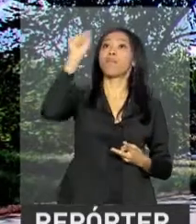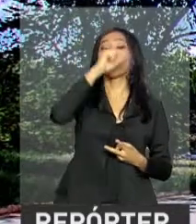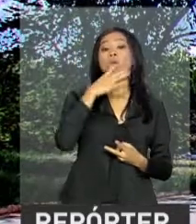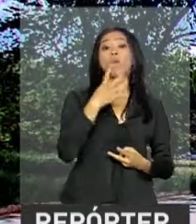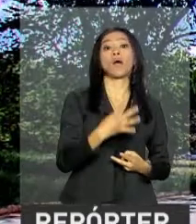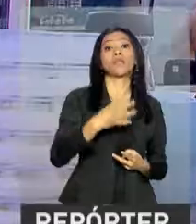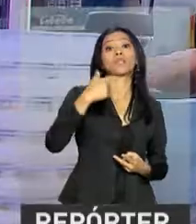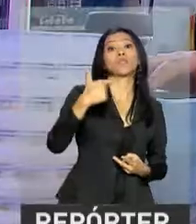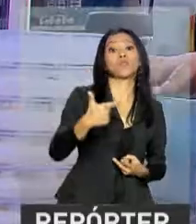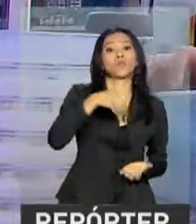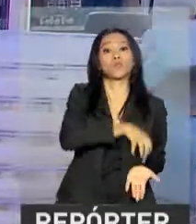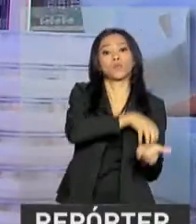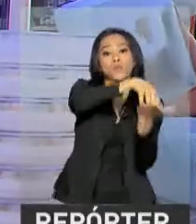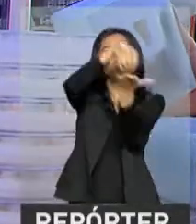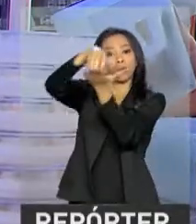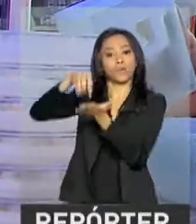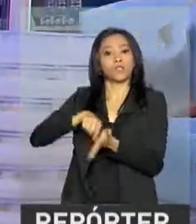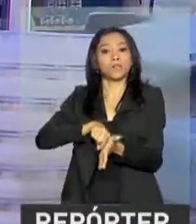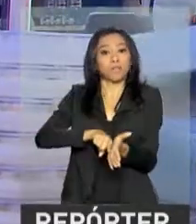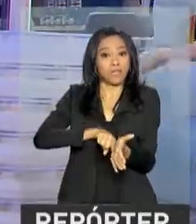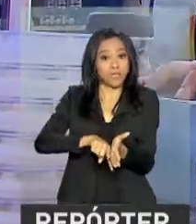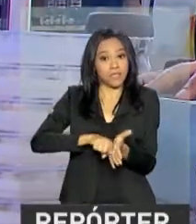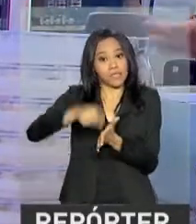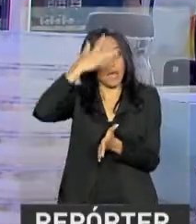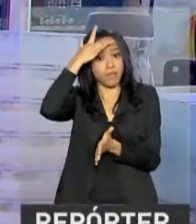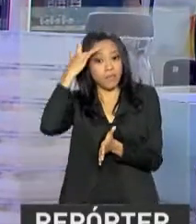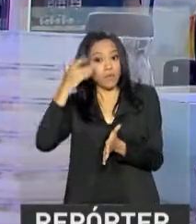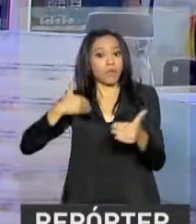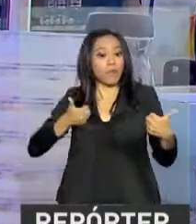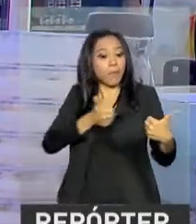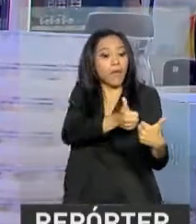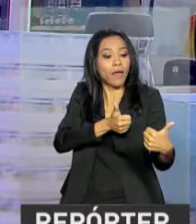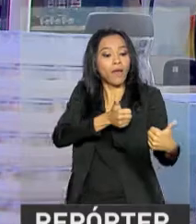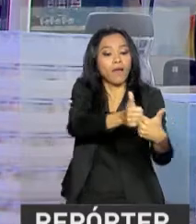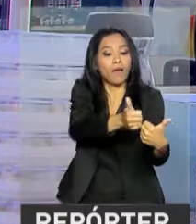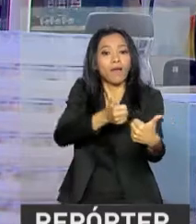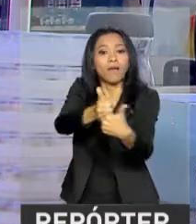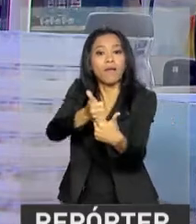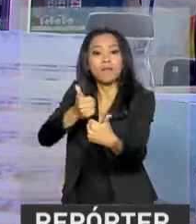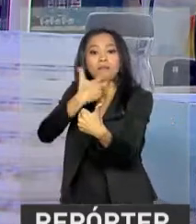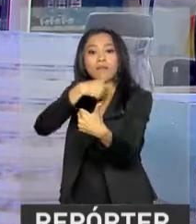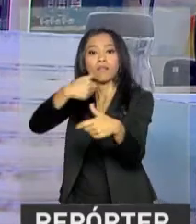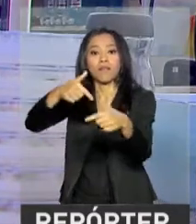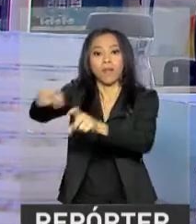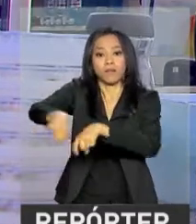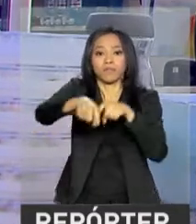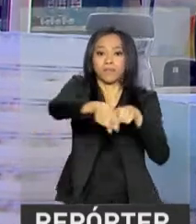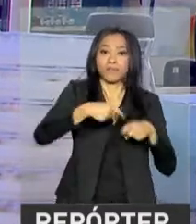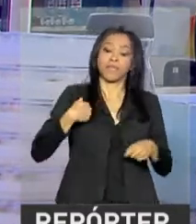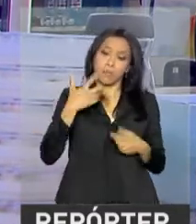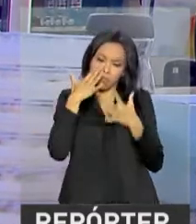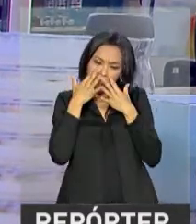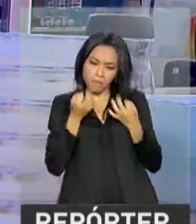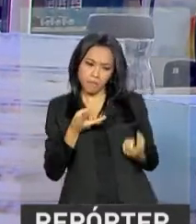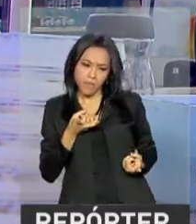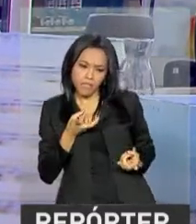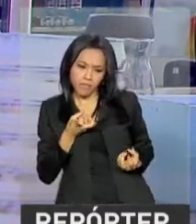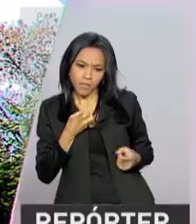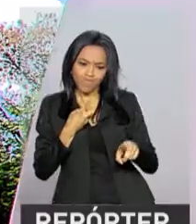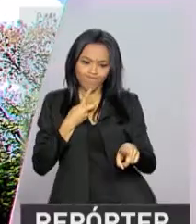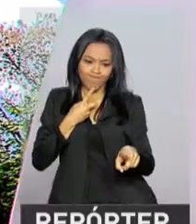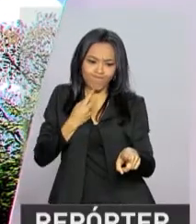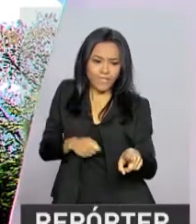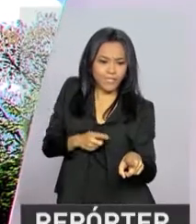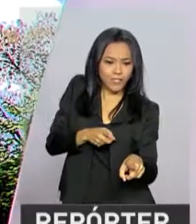de pesquisa assim os cientistas ficam próximos aos produtores que conseguem ver de perto as necessidades deles